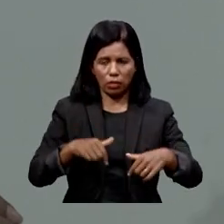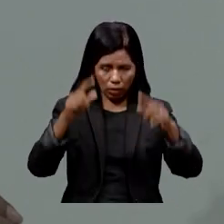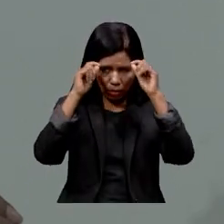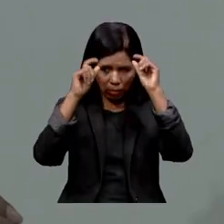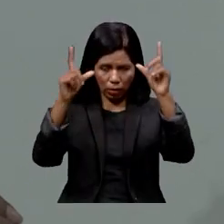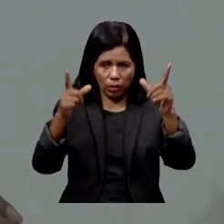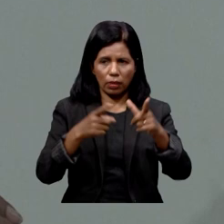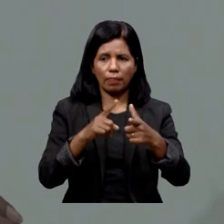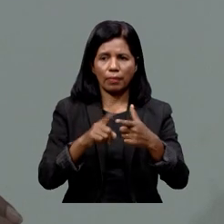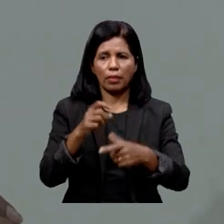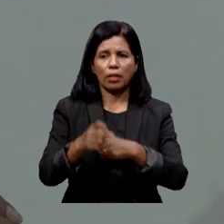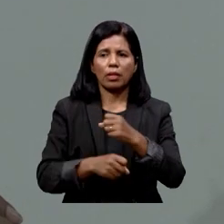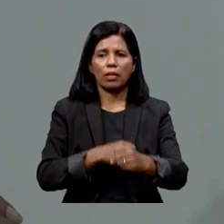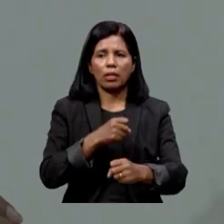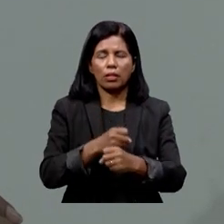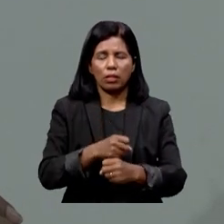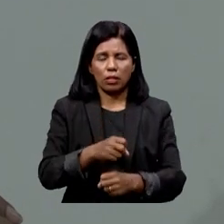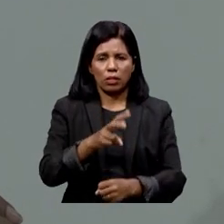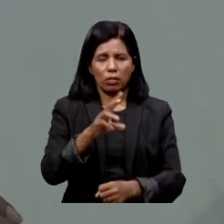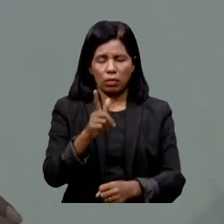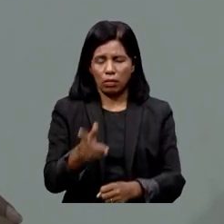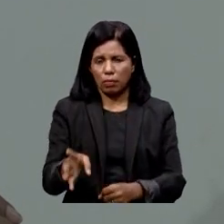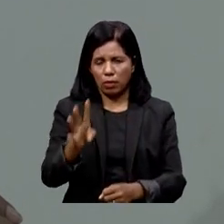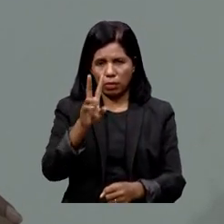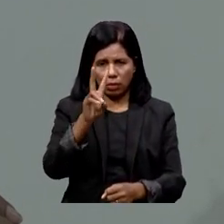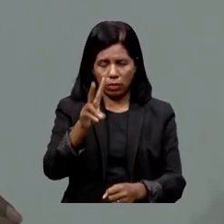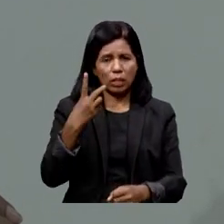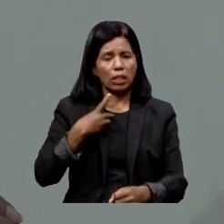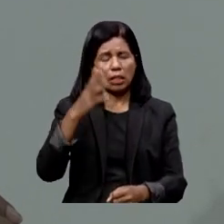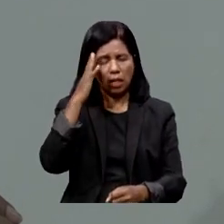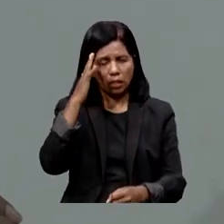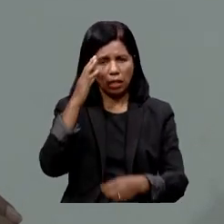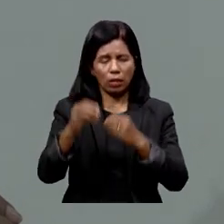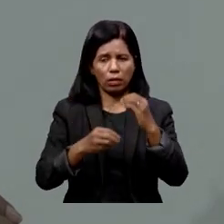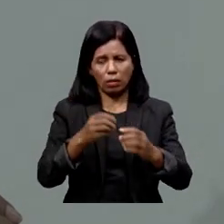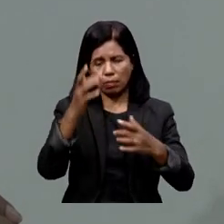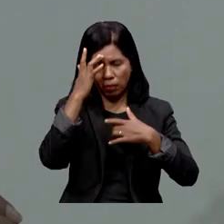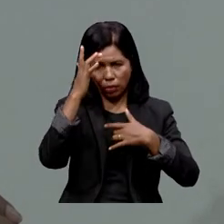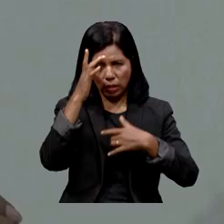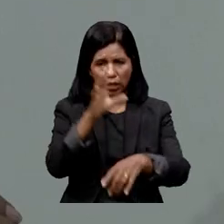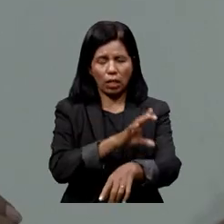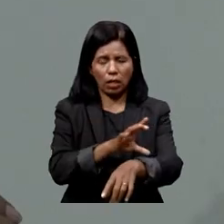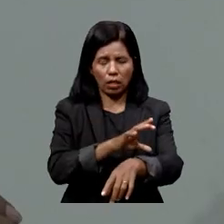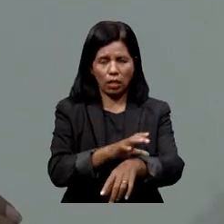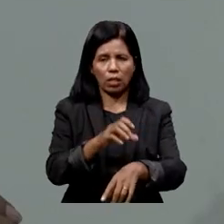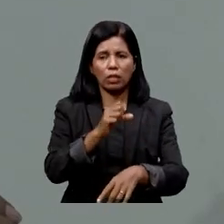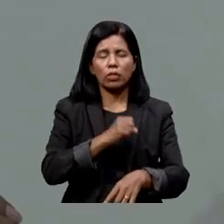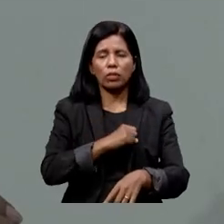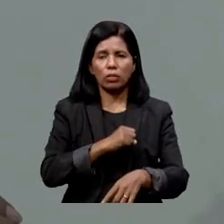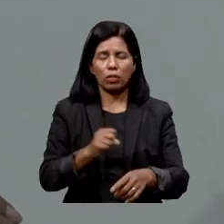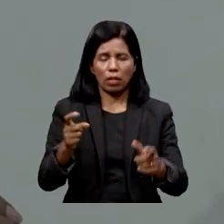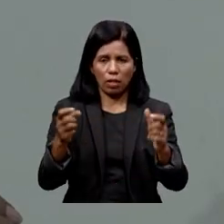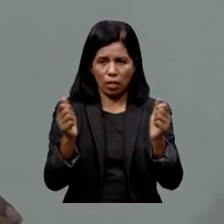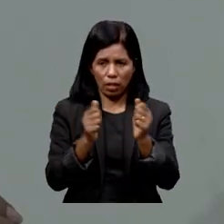Leste e atina 2022 ita hatene kata ba cancro susun ita iha caso